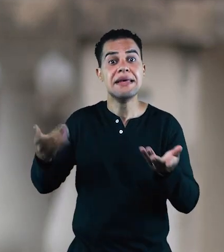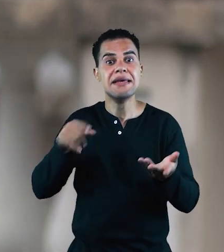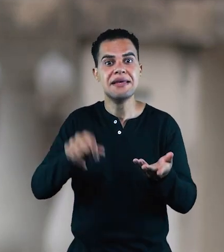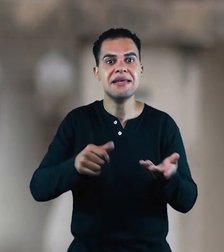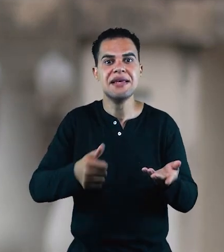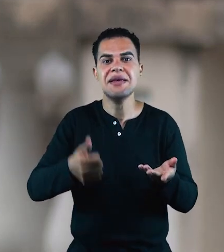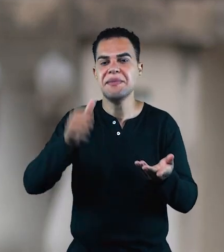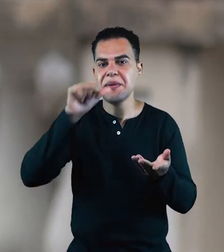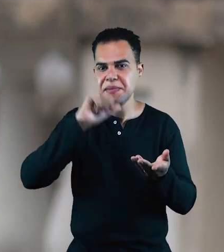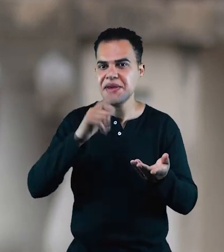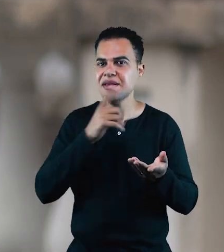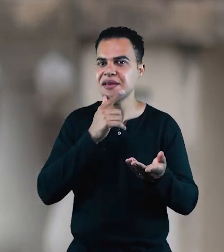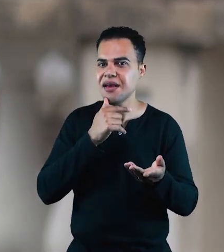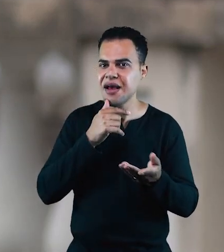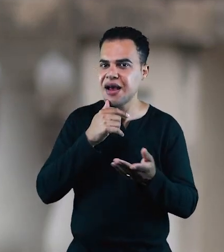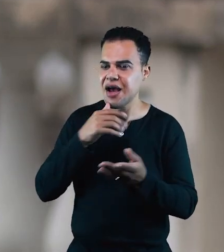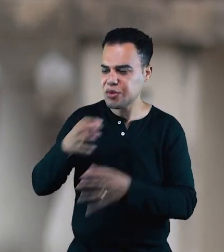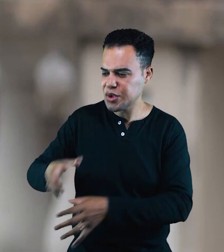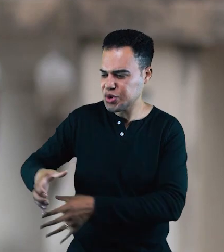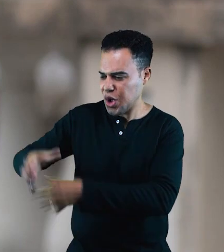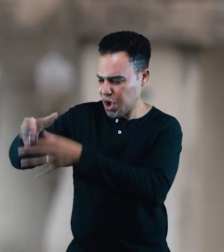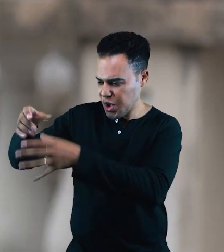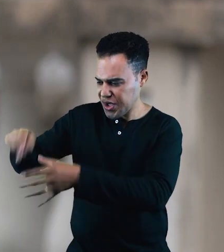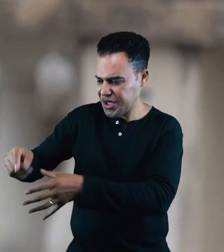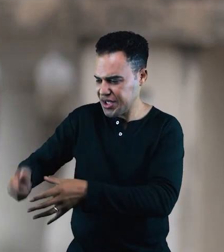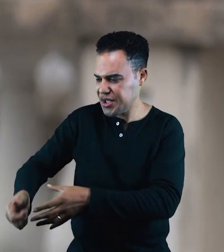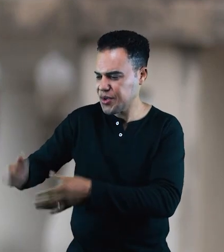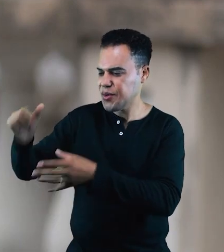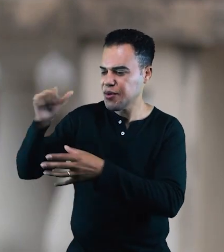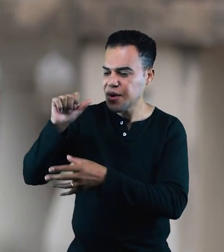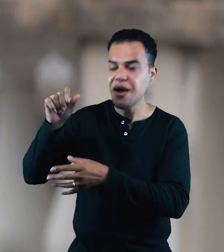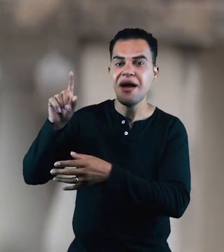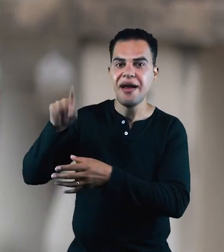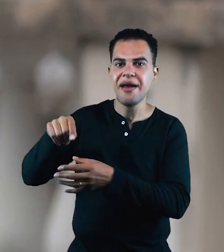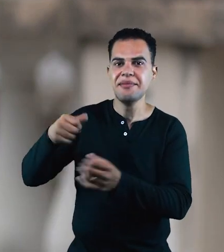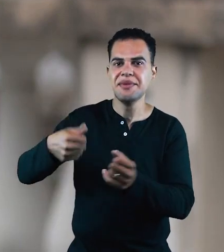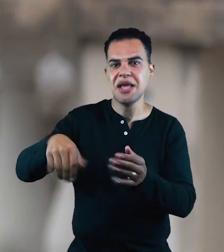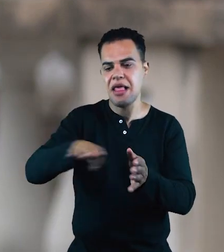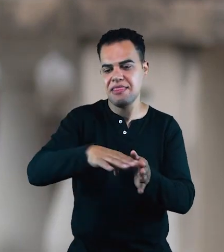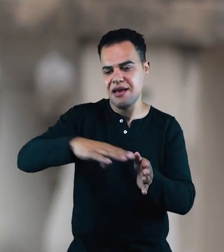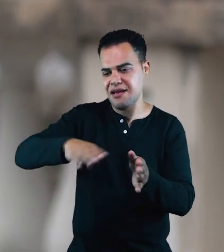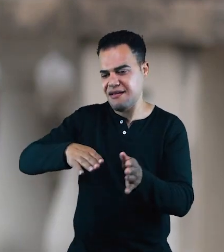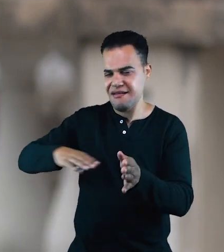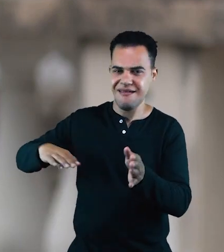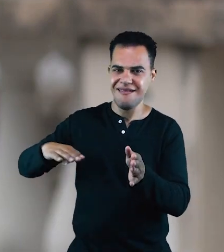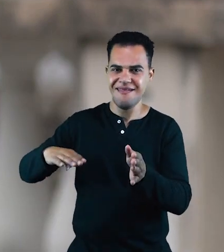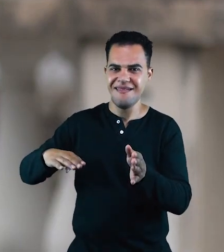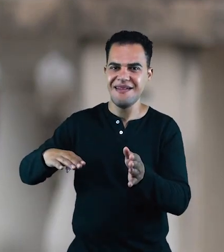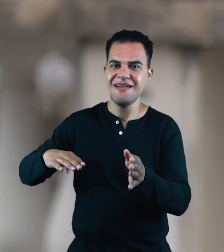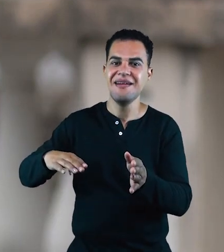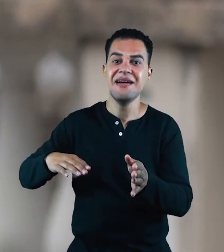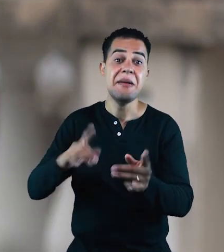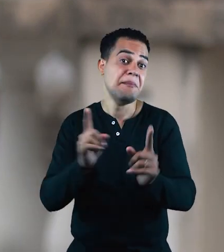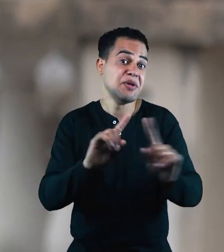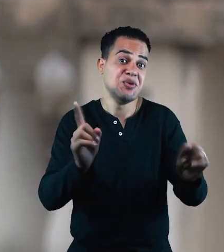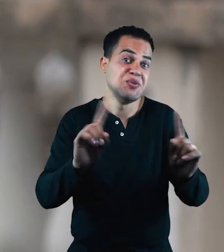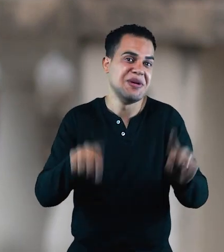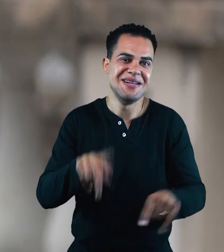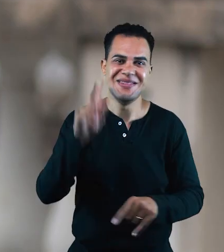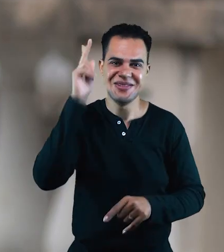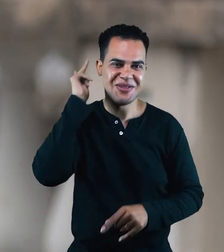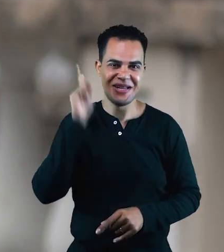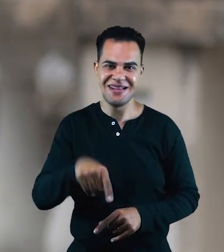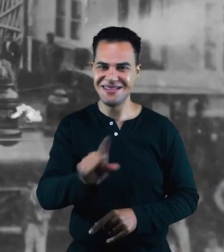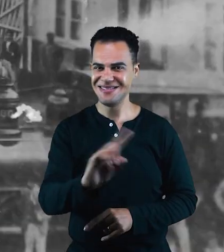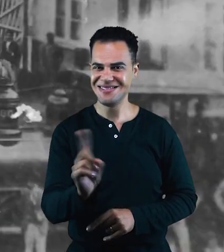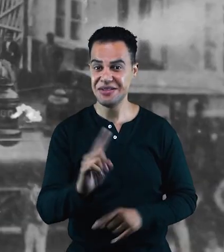quem bebia a água do toco ali do centro do jardim era que ia andar de marcha ré. Mas não era muito bem a história, não era